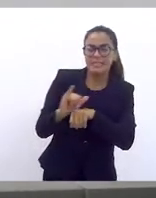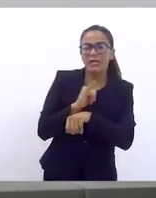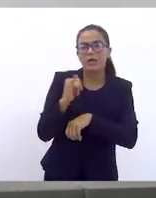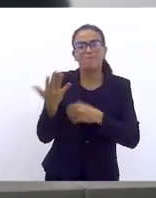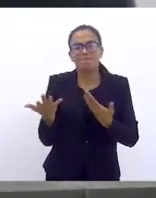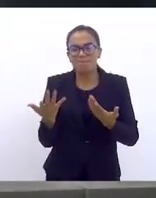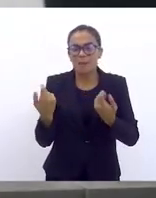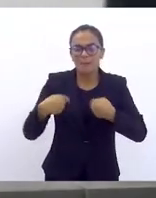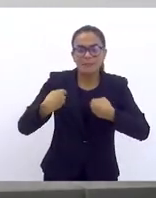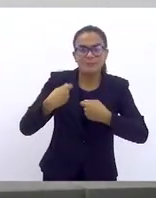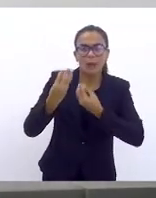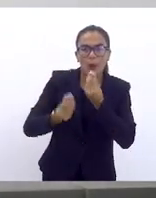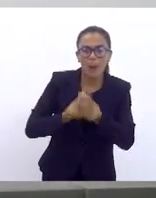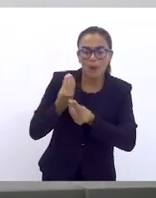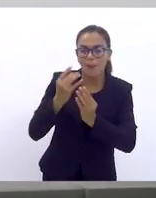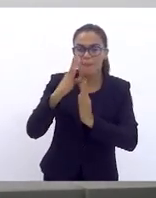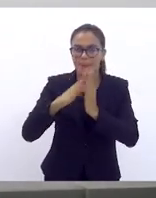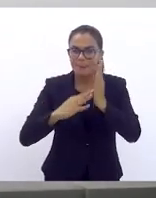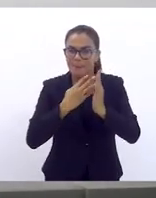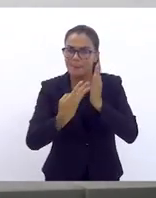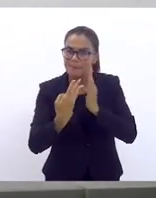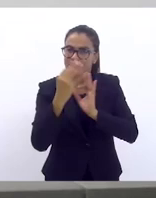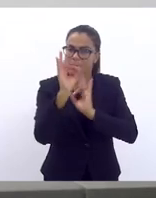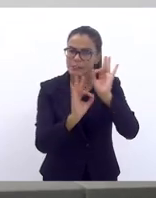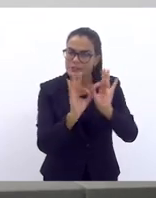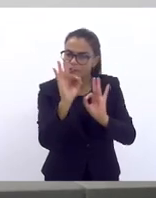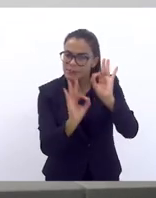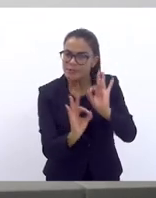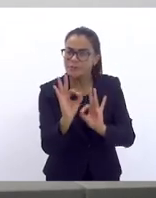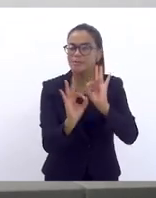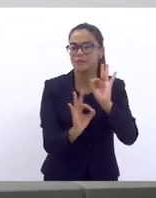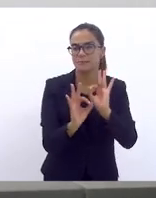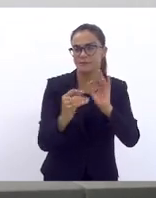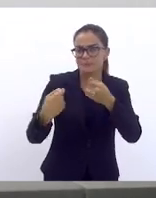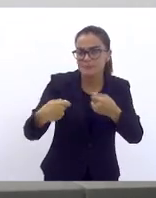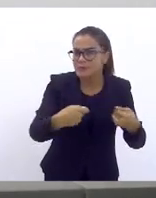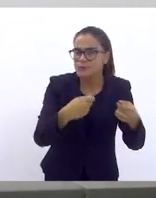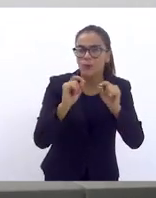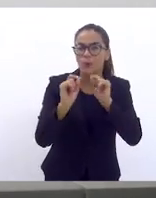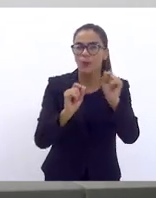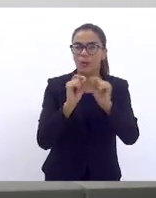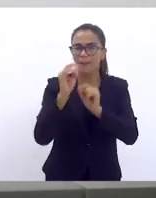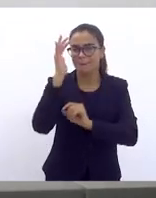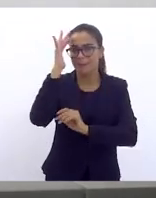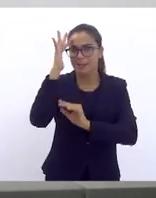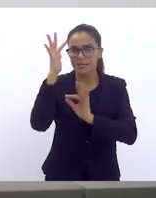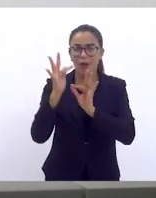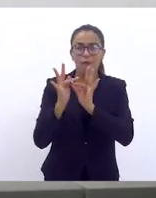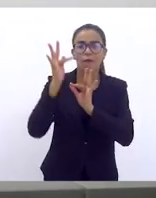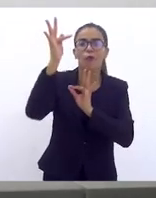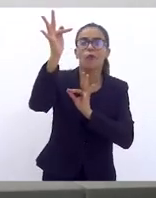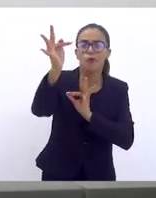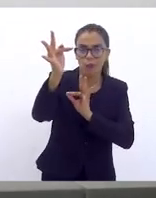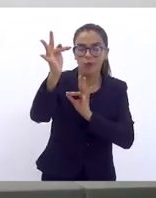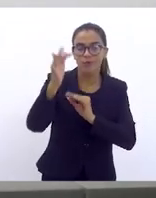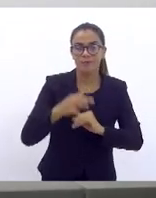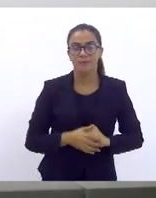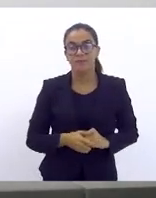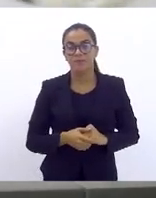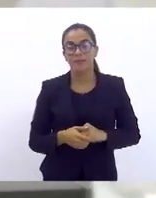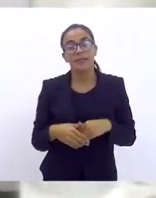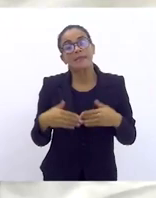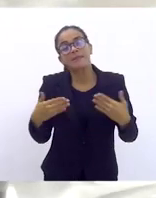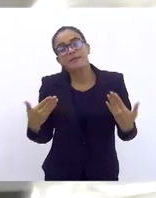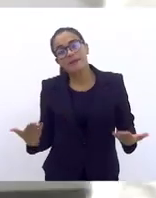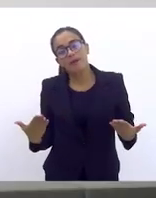desenvolvimento exige planejamento exige um uma projeção para alguns anos à frente então